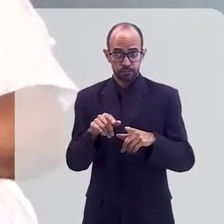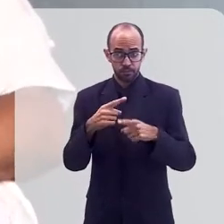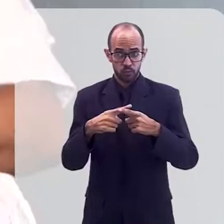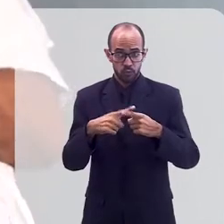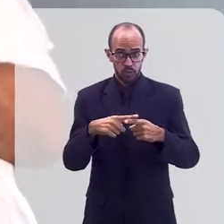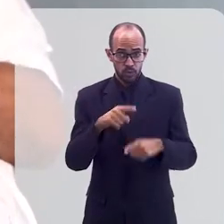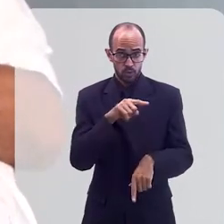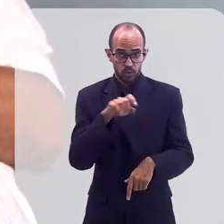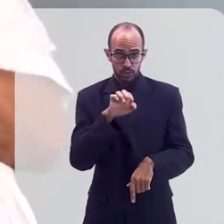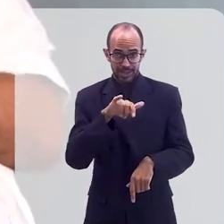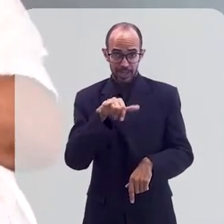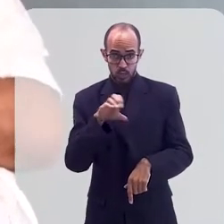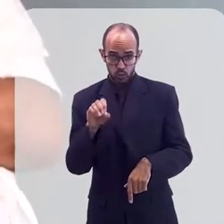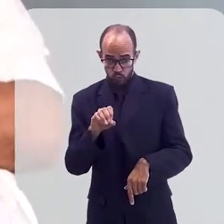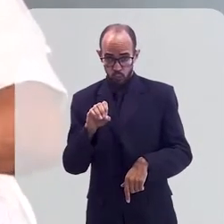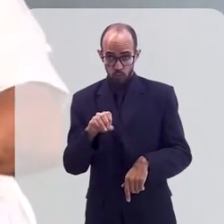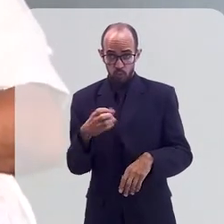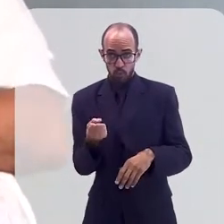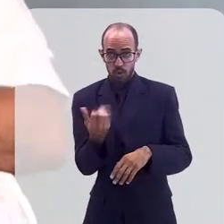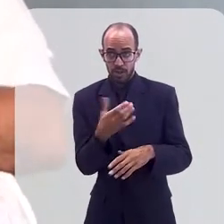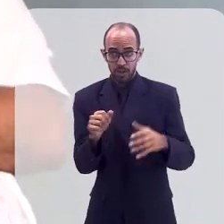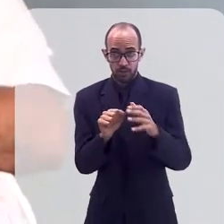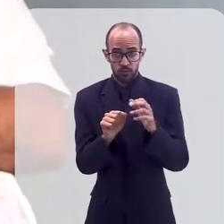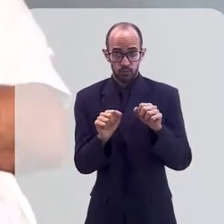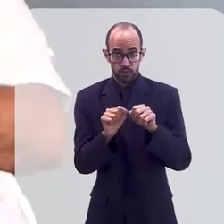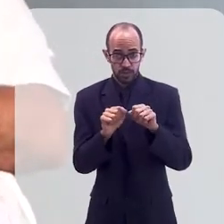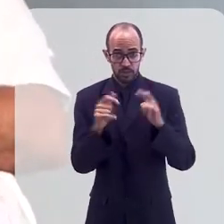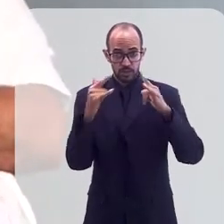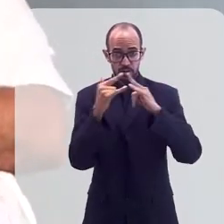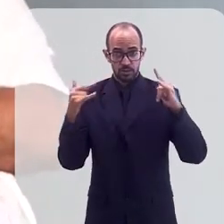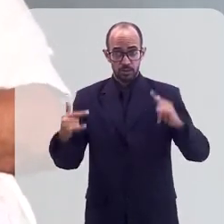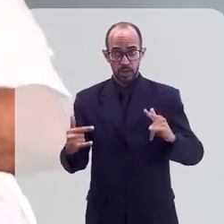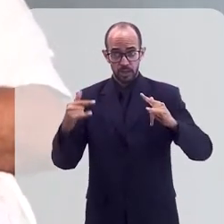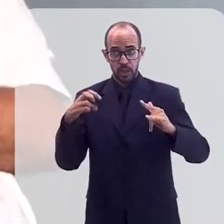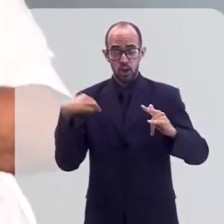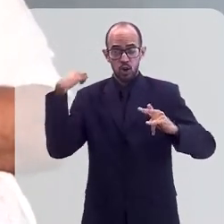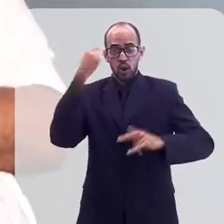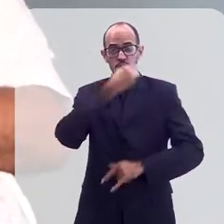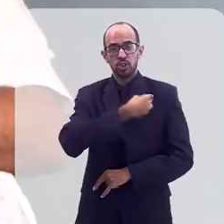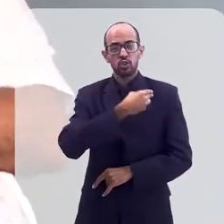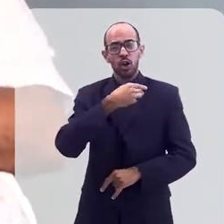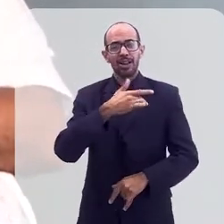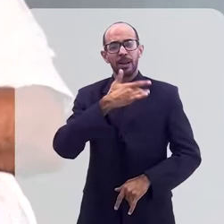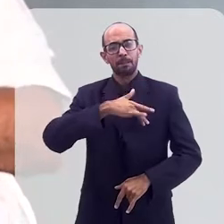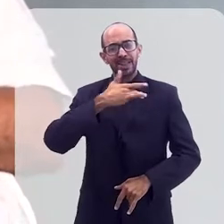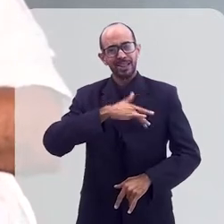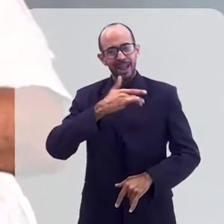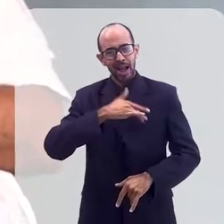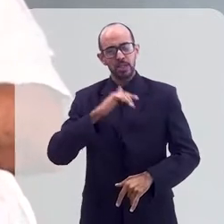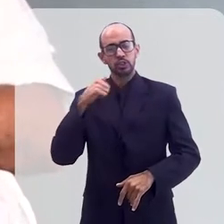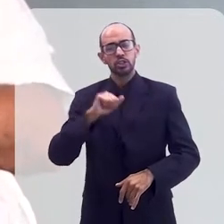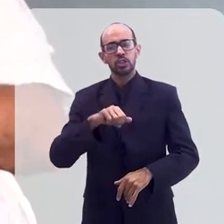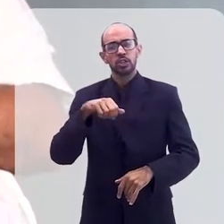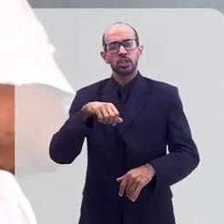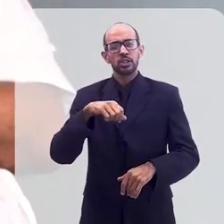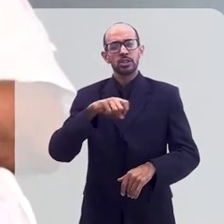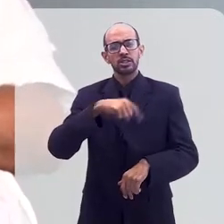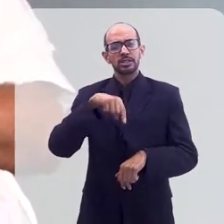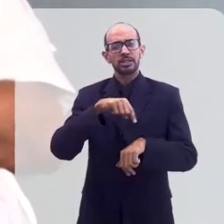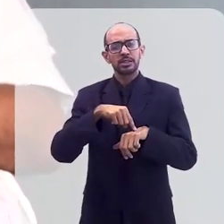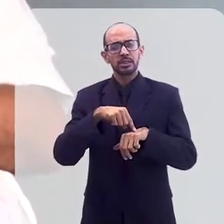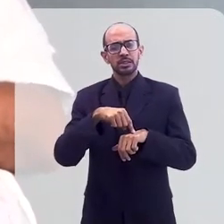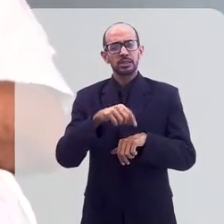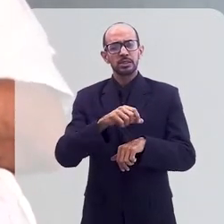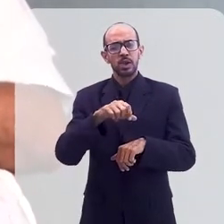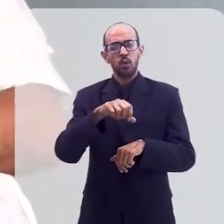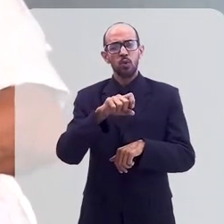Zélio fundou, tenda Nossa Senhora da Piedade, tenda Sim. Espírita São Jorge, tenda Espírita São José Tadeu, porque